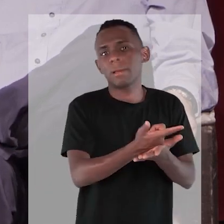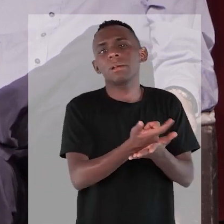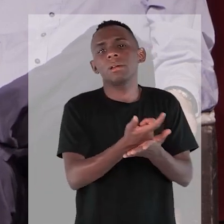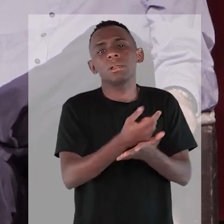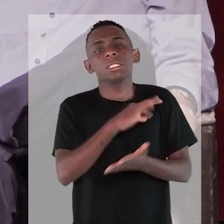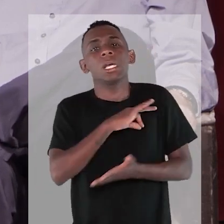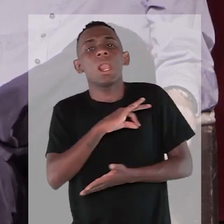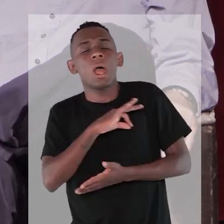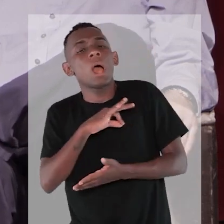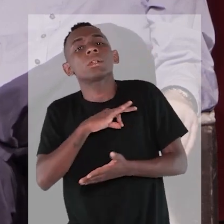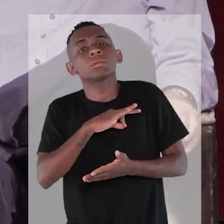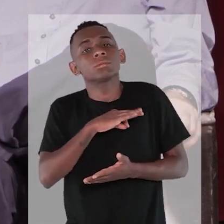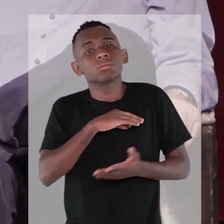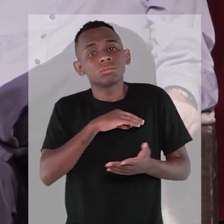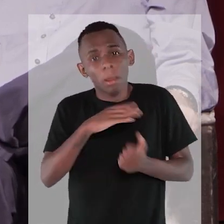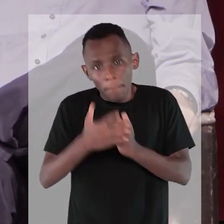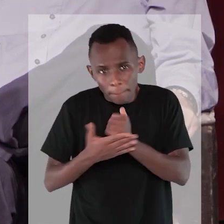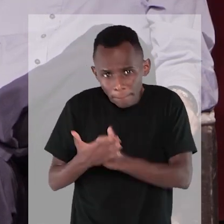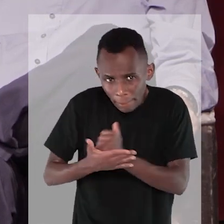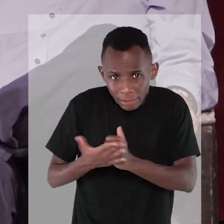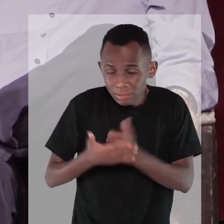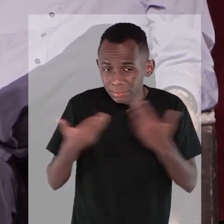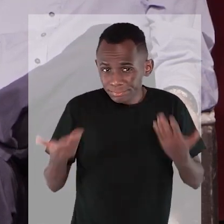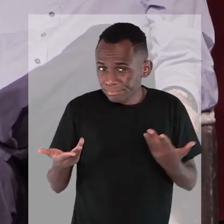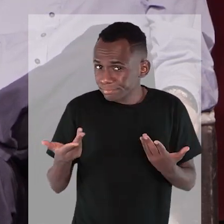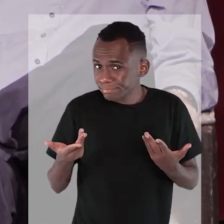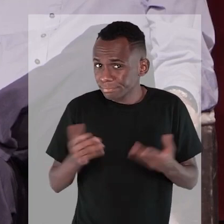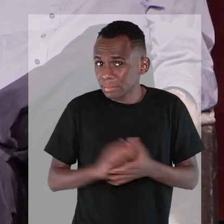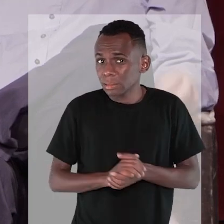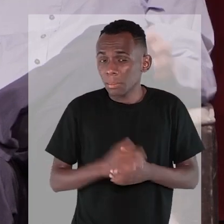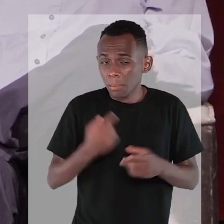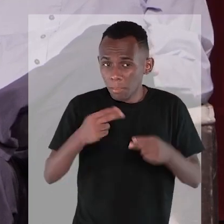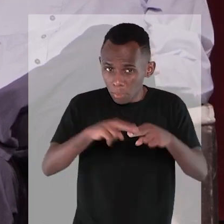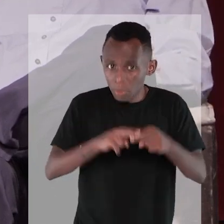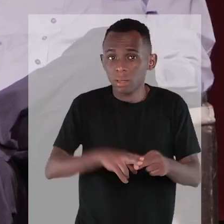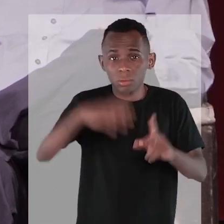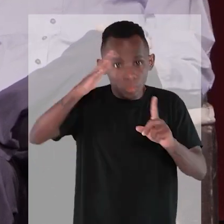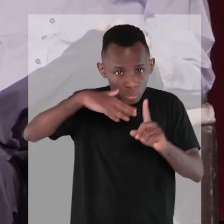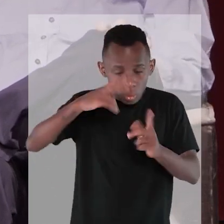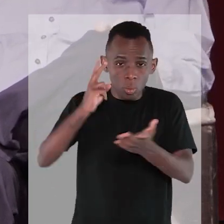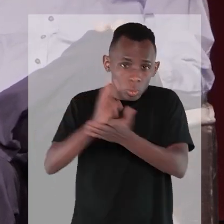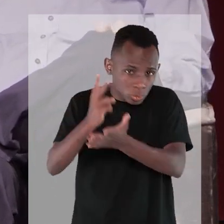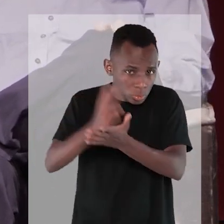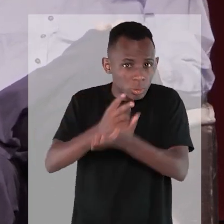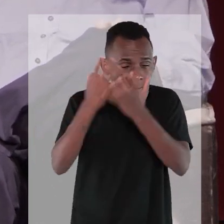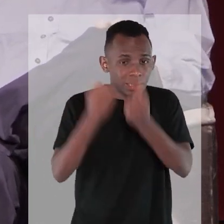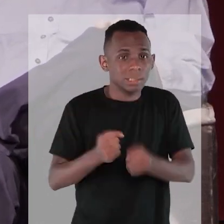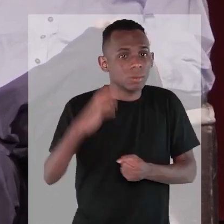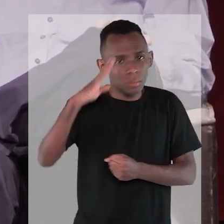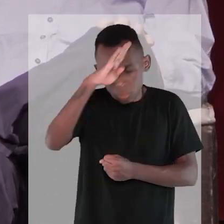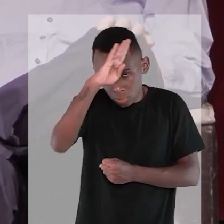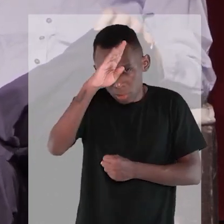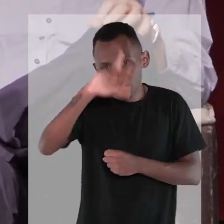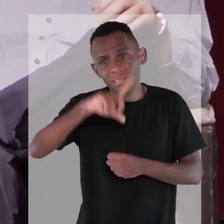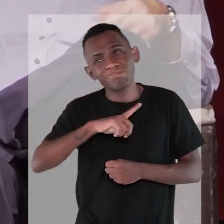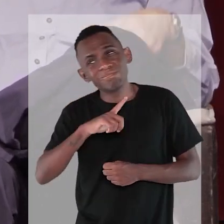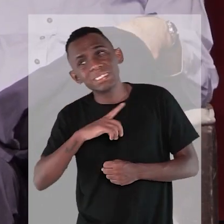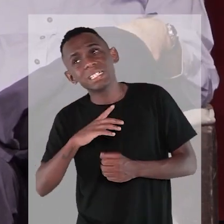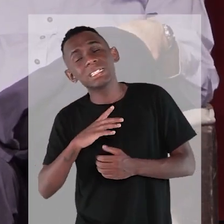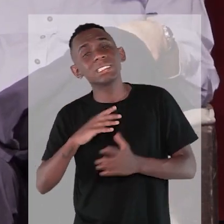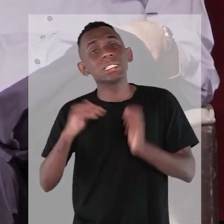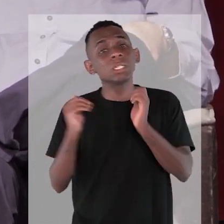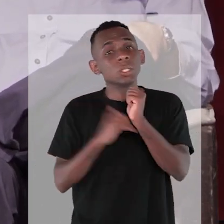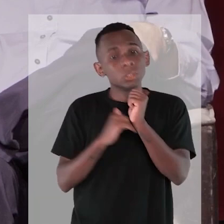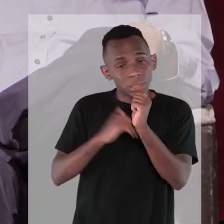pessoas receberam auxílio emergencial que, de fato, elas têm essa aprovação do presidente? Quer dizer, então tem um mistério a